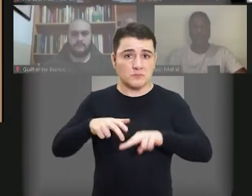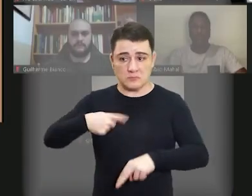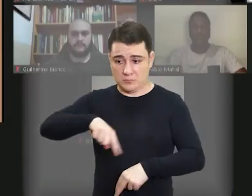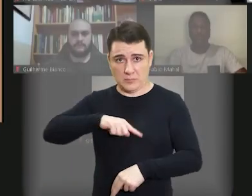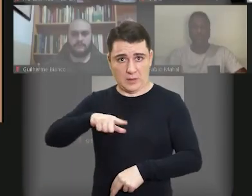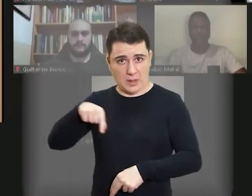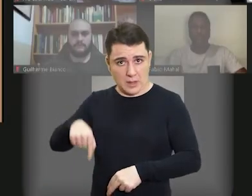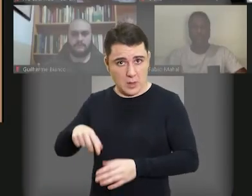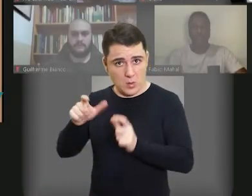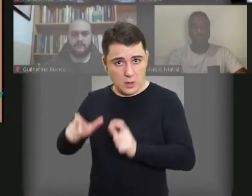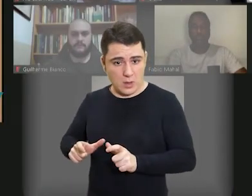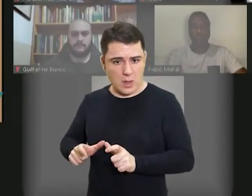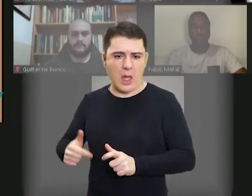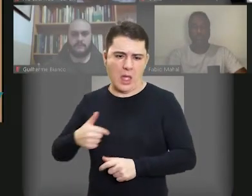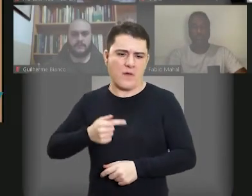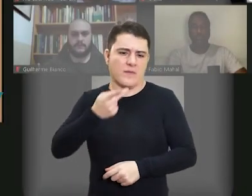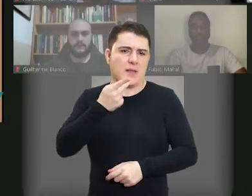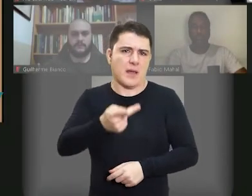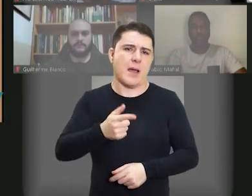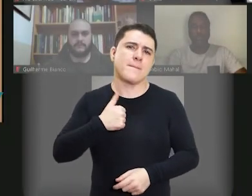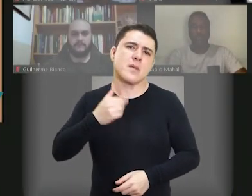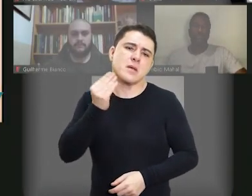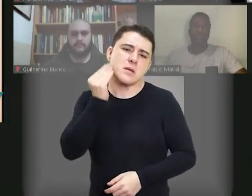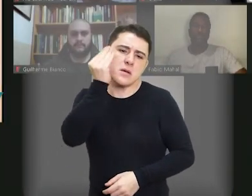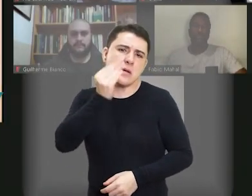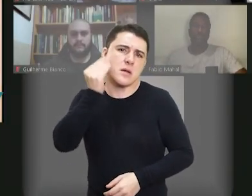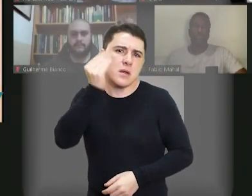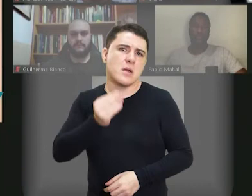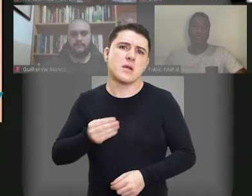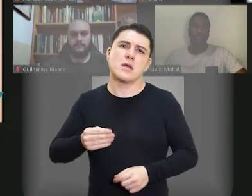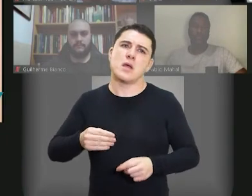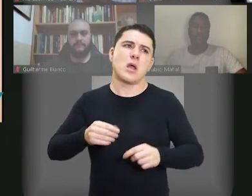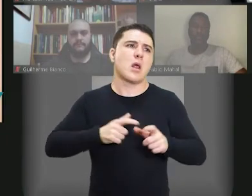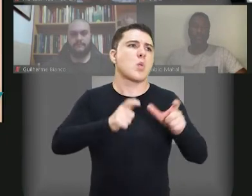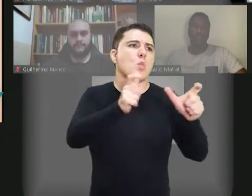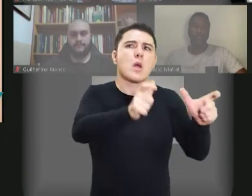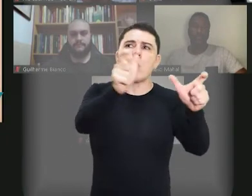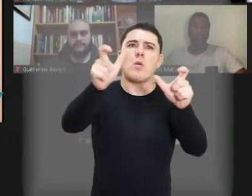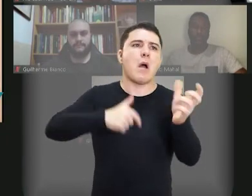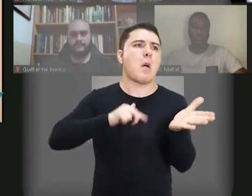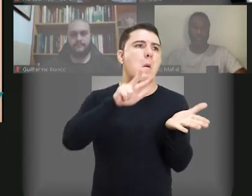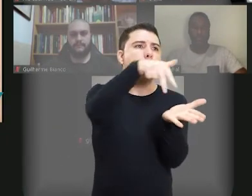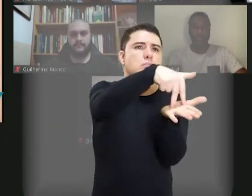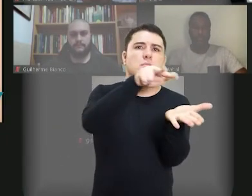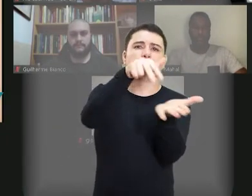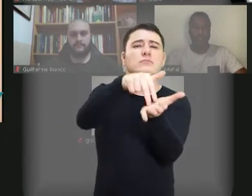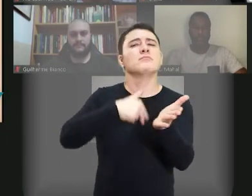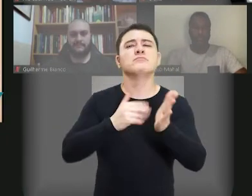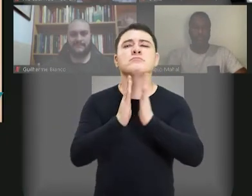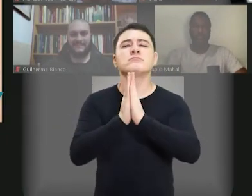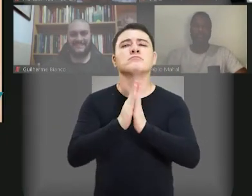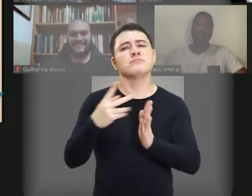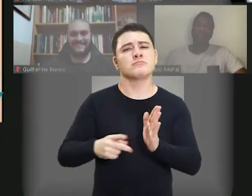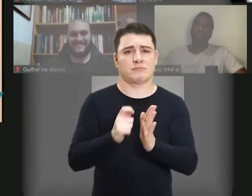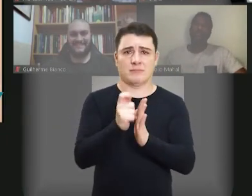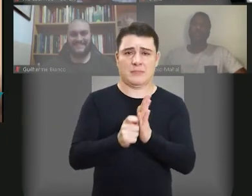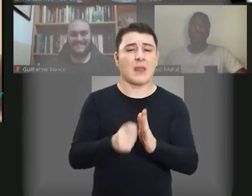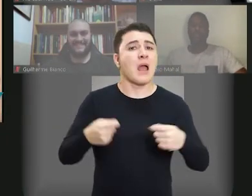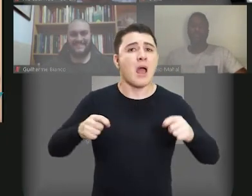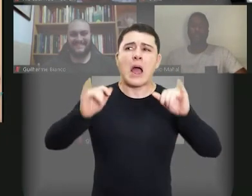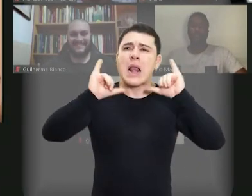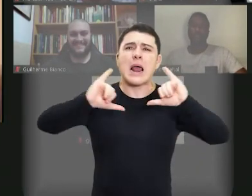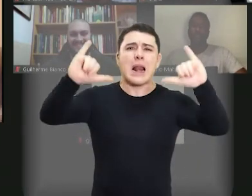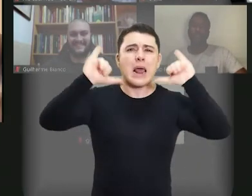E é a partir da localidade que nós temos que ter ação. E quero também dizer que eu vou falar dessa experiência para múltiplos lugares.